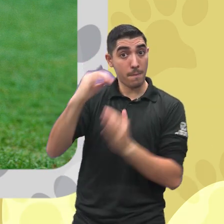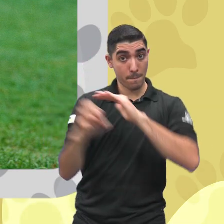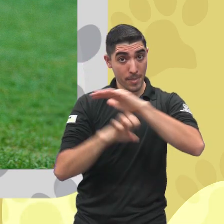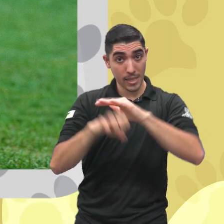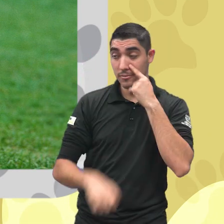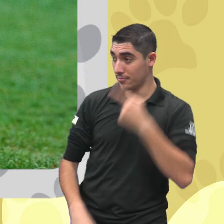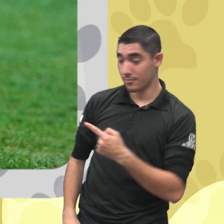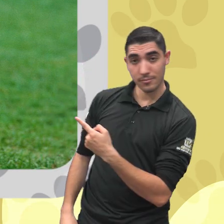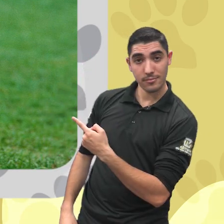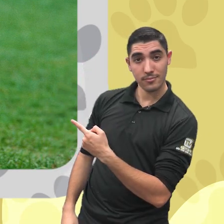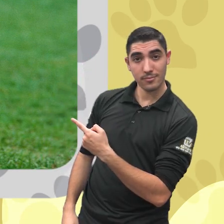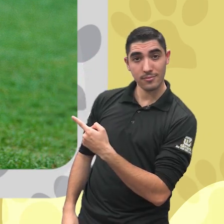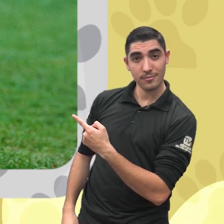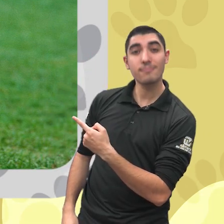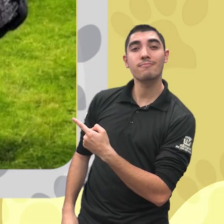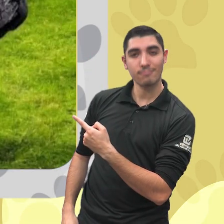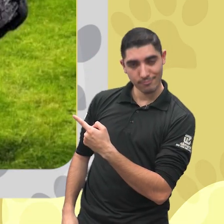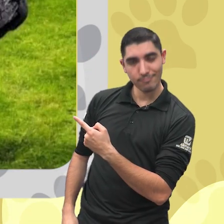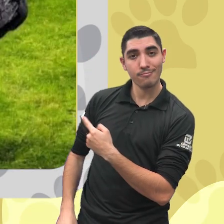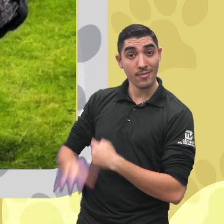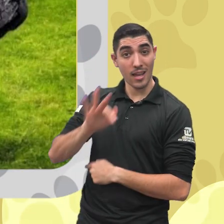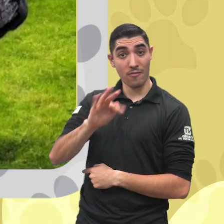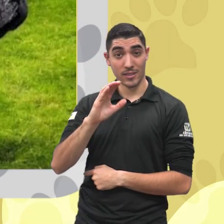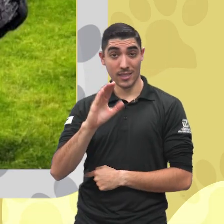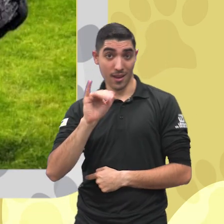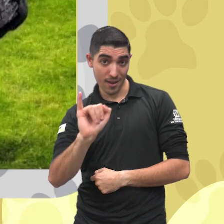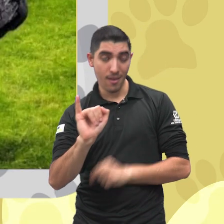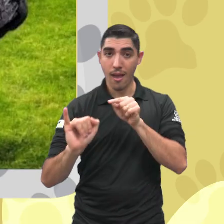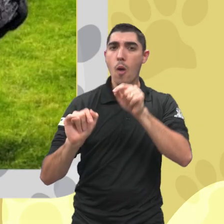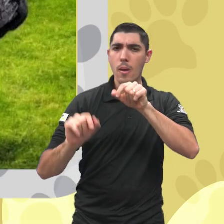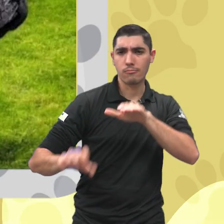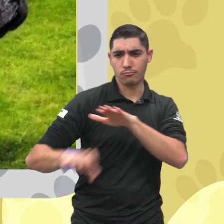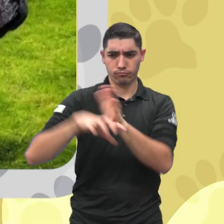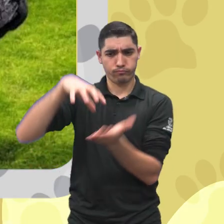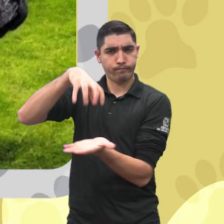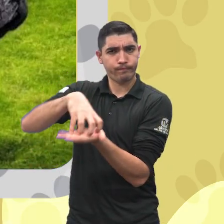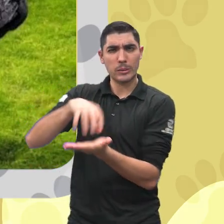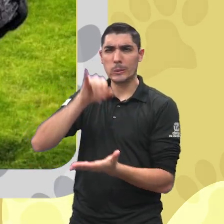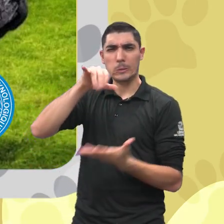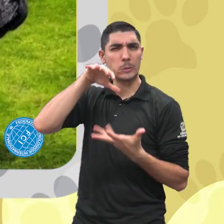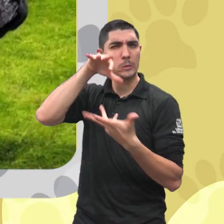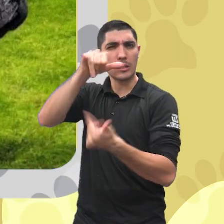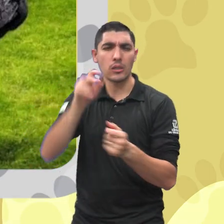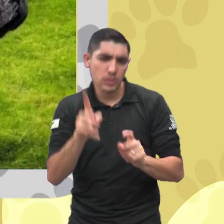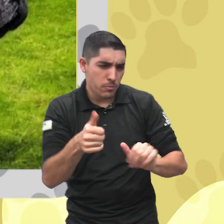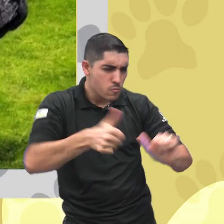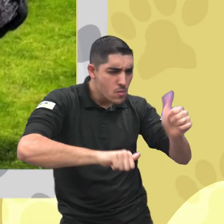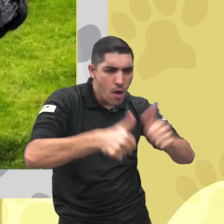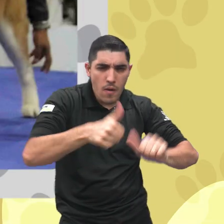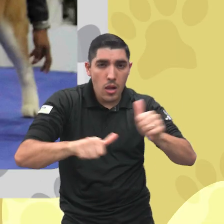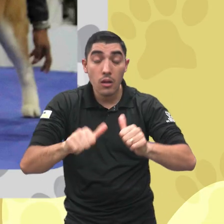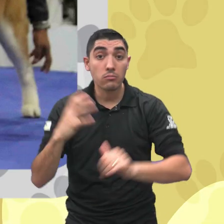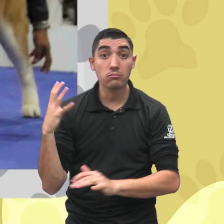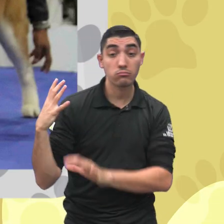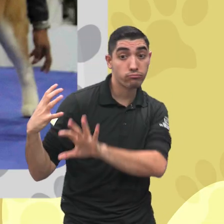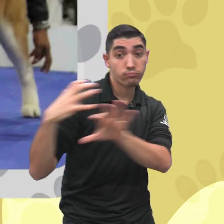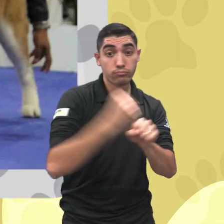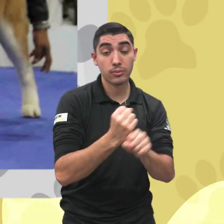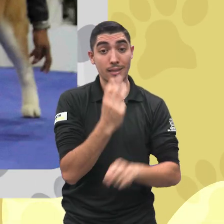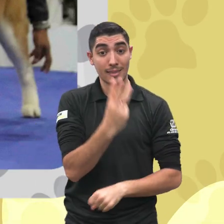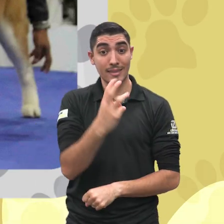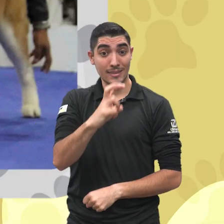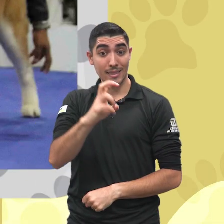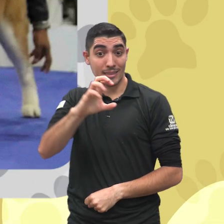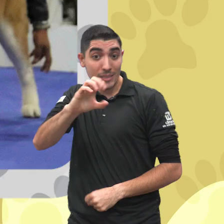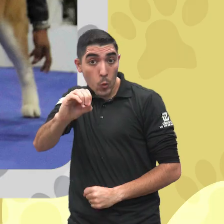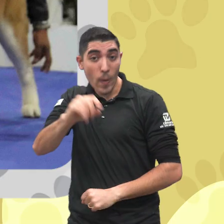a FCI, a Federação Cinológica Internacional. É a maior autoridade mundial no assunto e já reconheceu